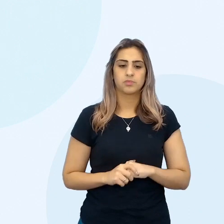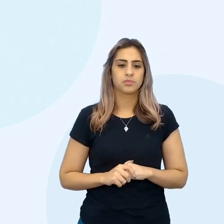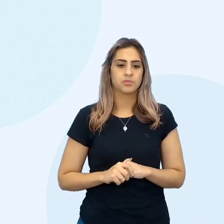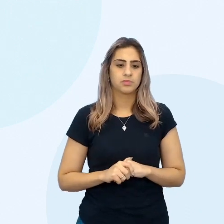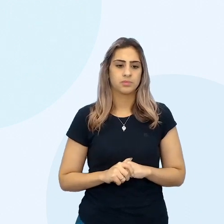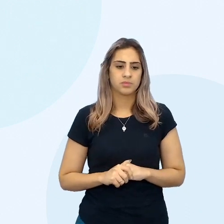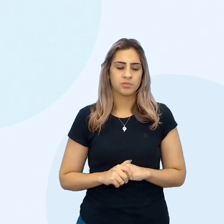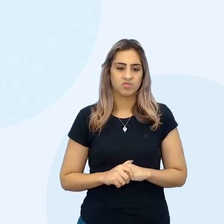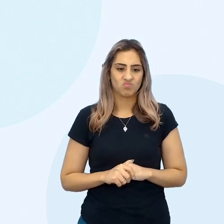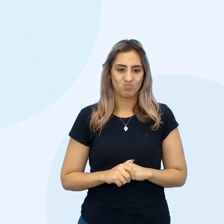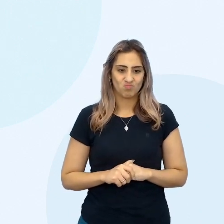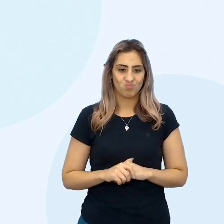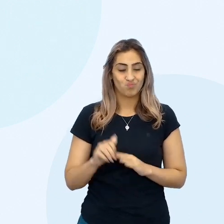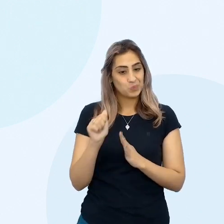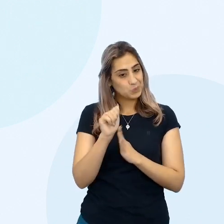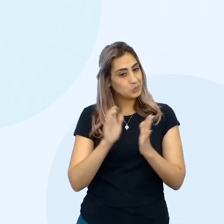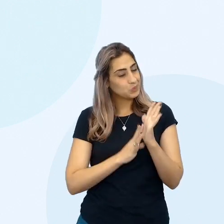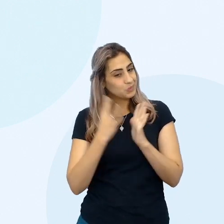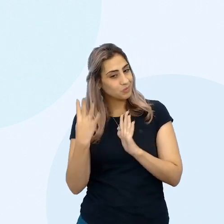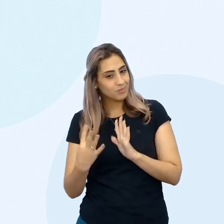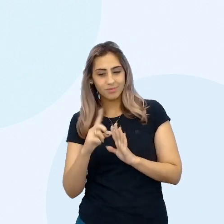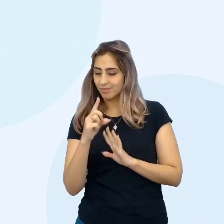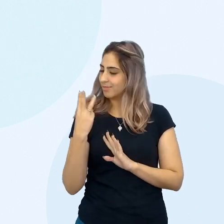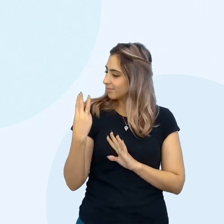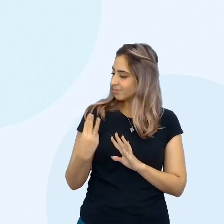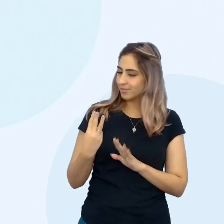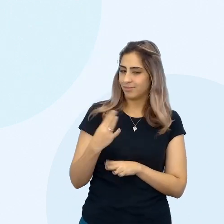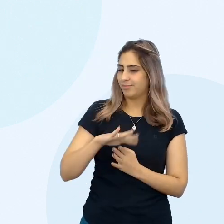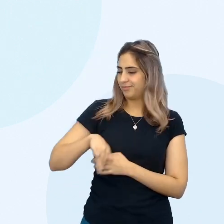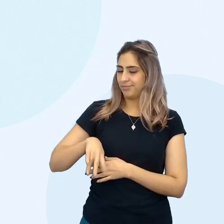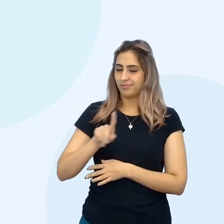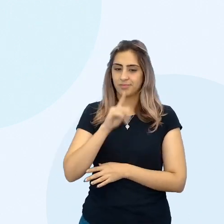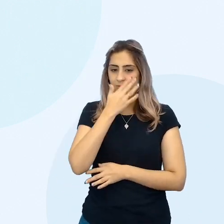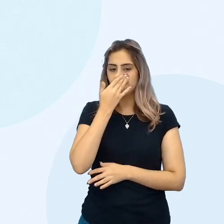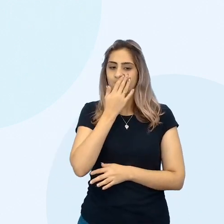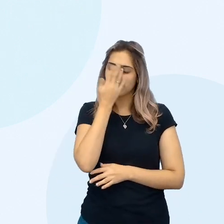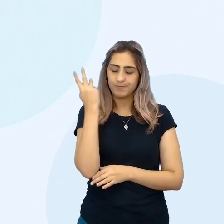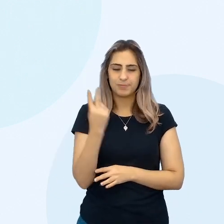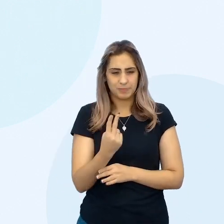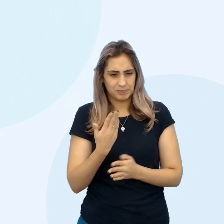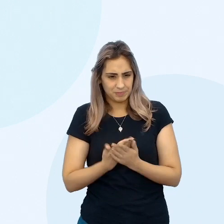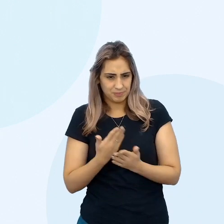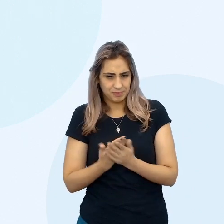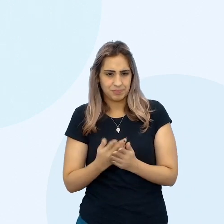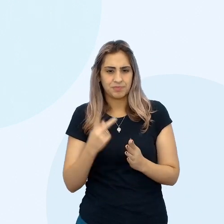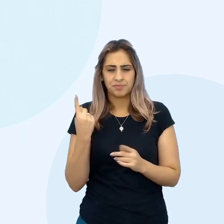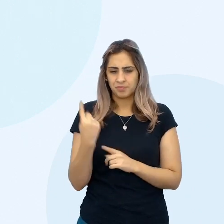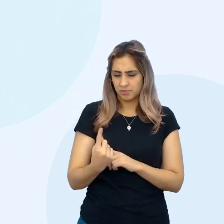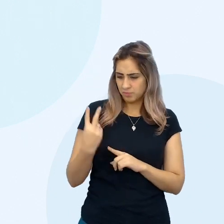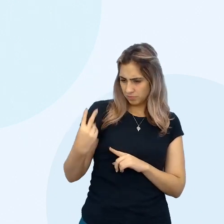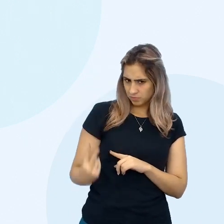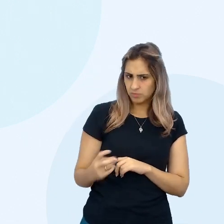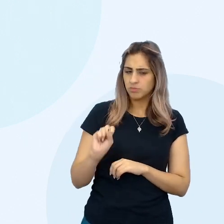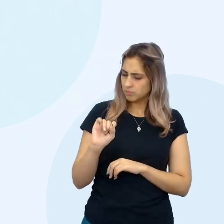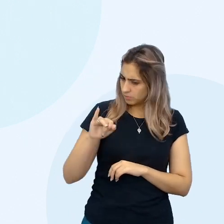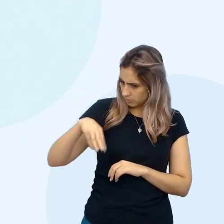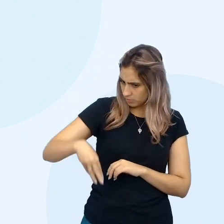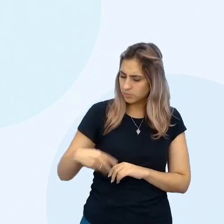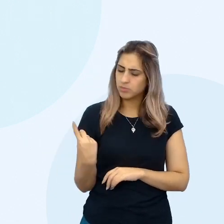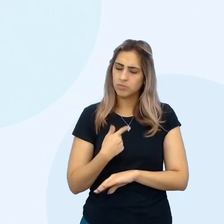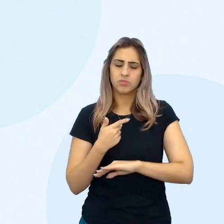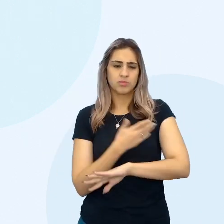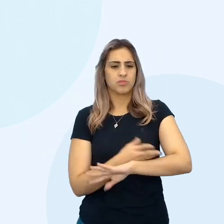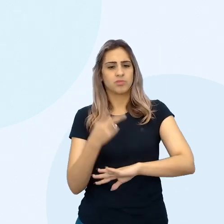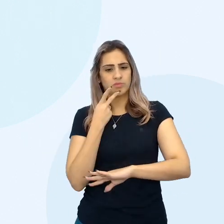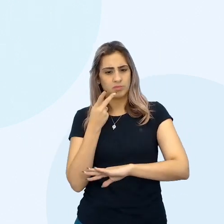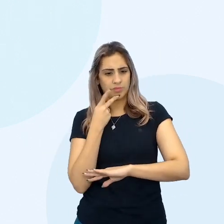3, ó, louca. Já estamos na atividade 4, já tem 2 aulas aí. Aí você fala, professora, o nome é o mesmo, parte 1, parte 2? Sim, a gente começou a falar sobre